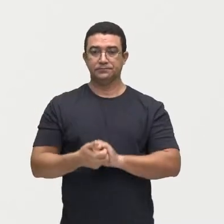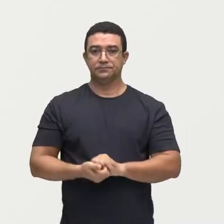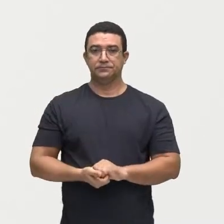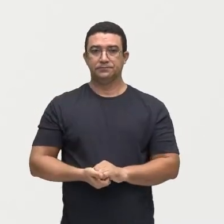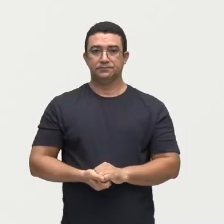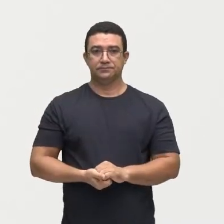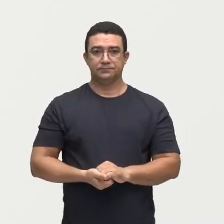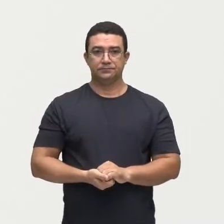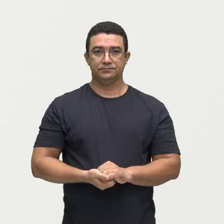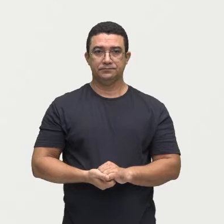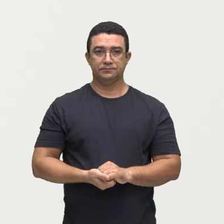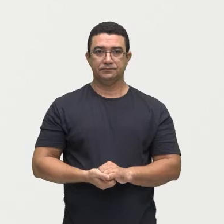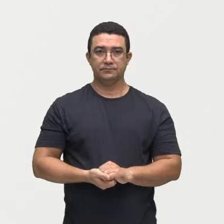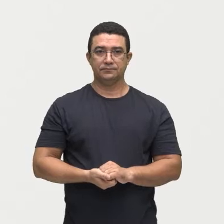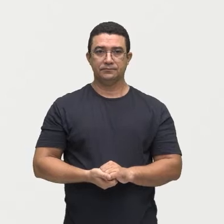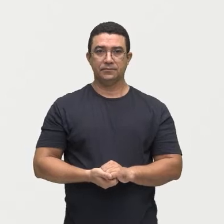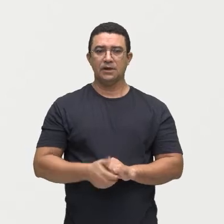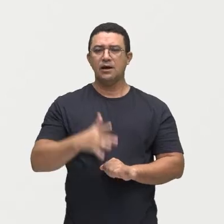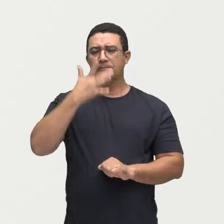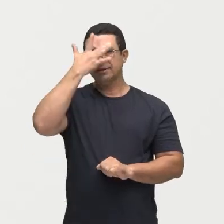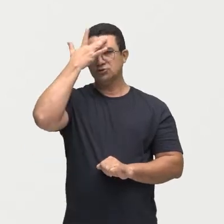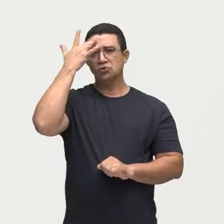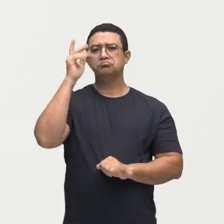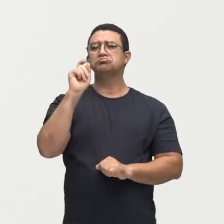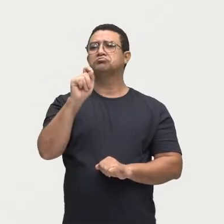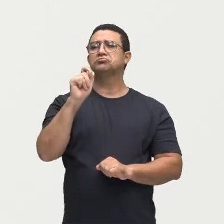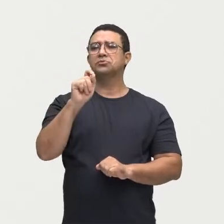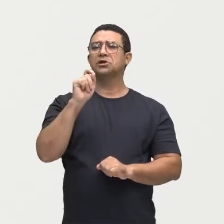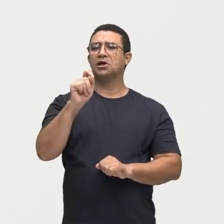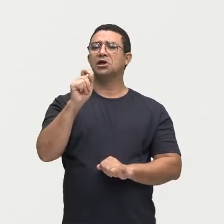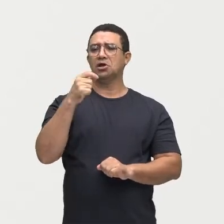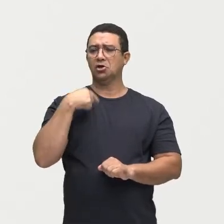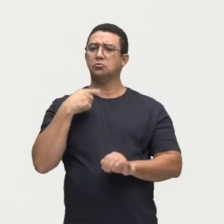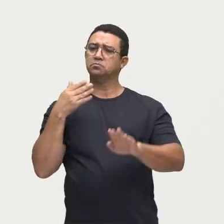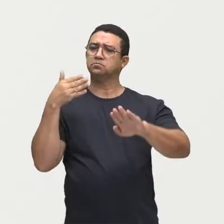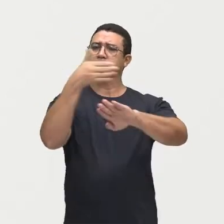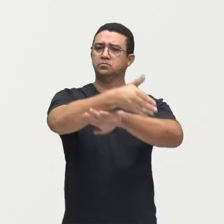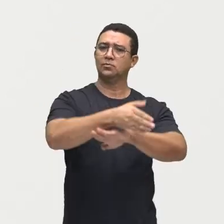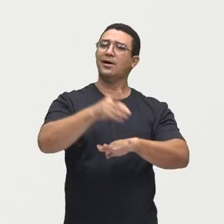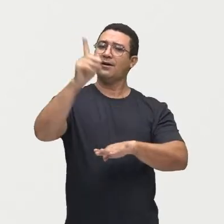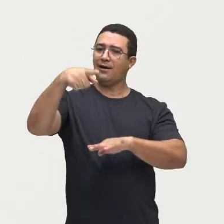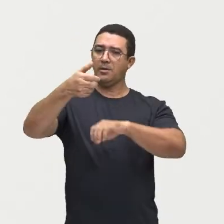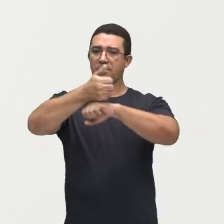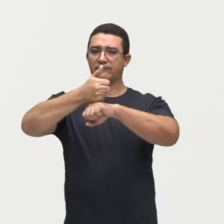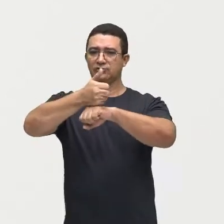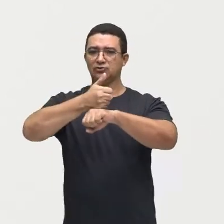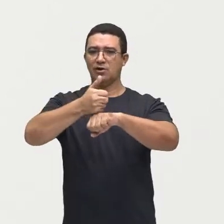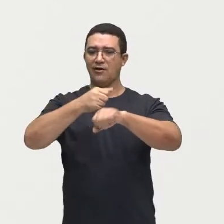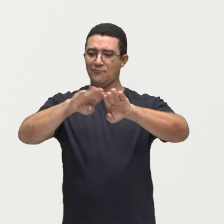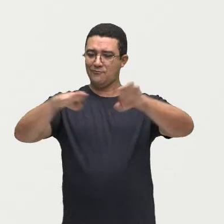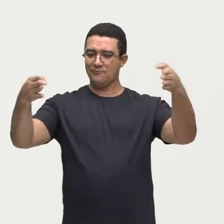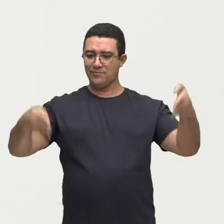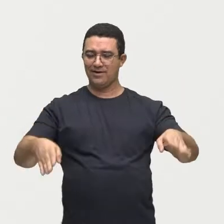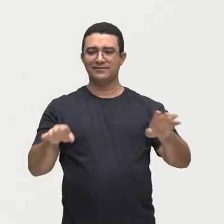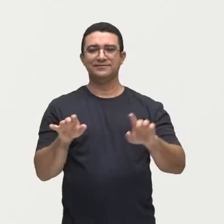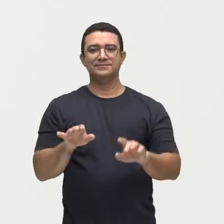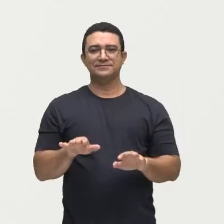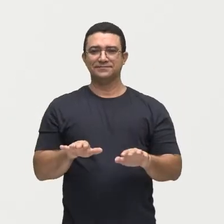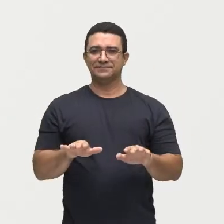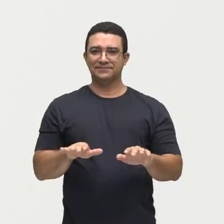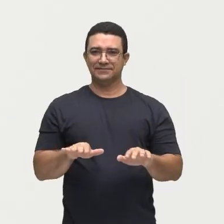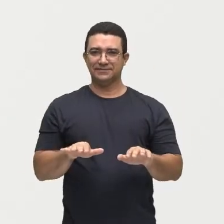A pessoa quem me dirigi era recepcionista. Quem? A